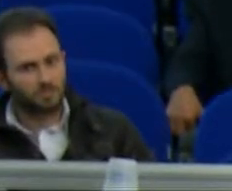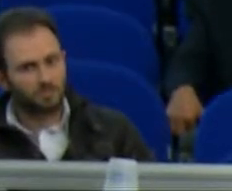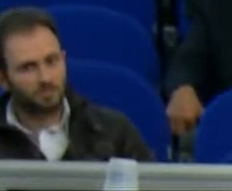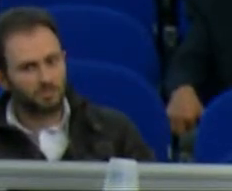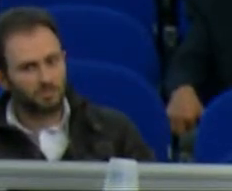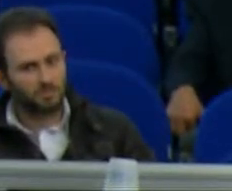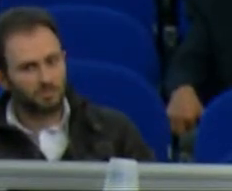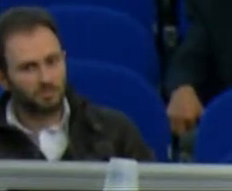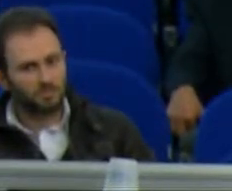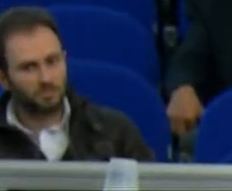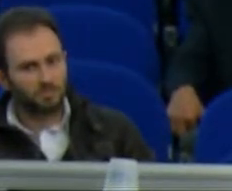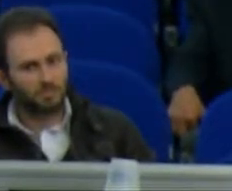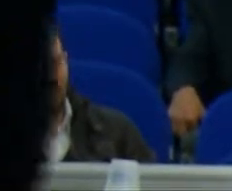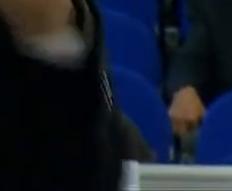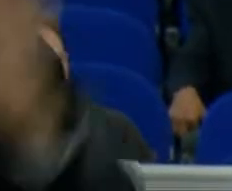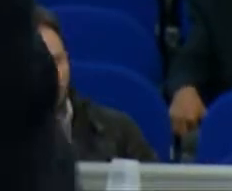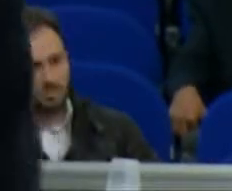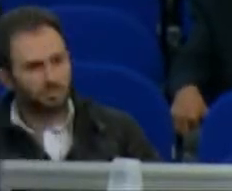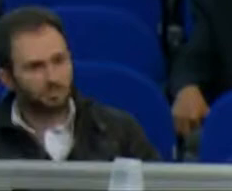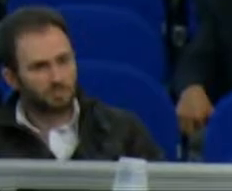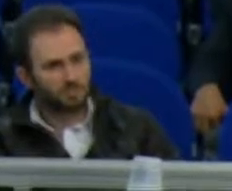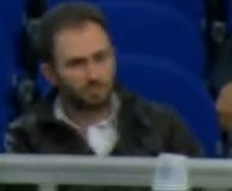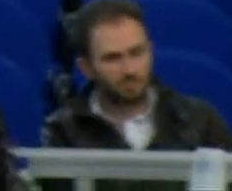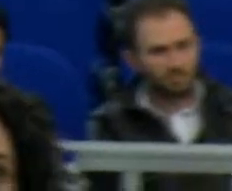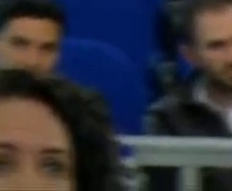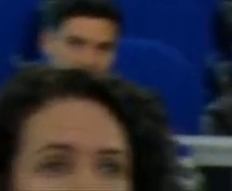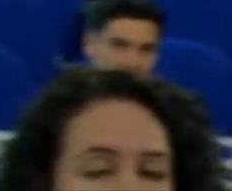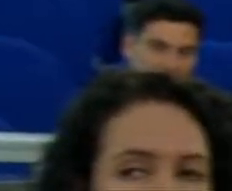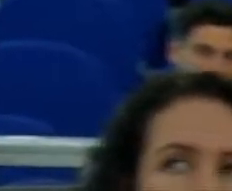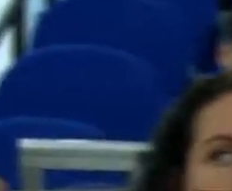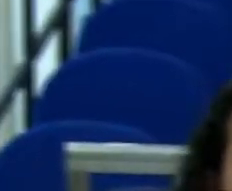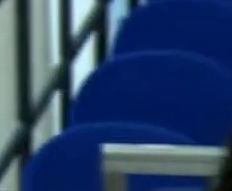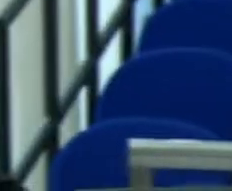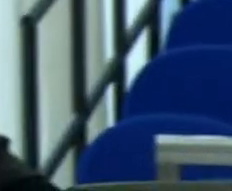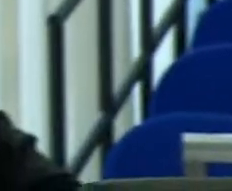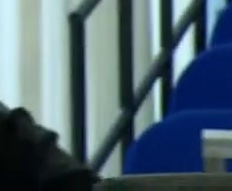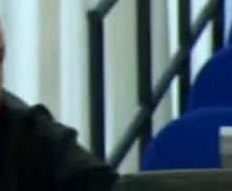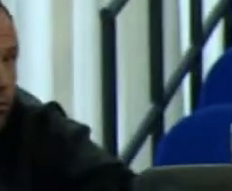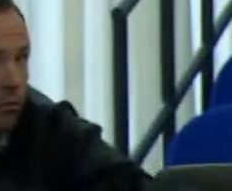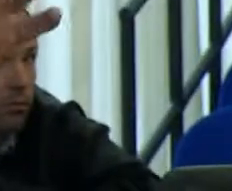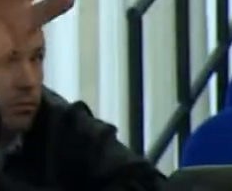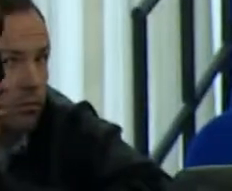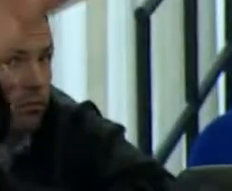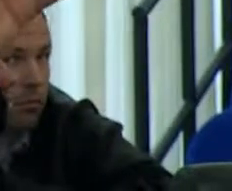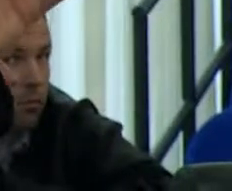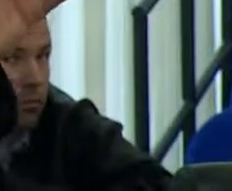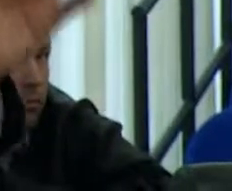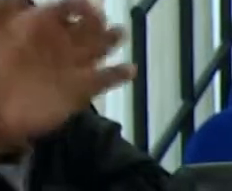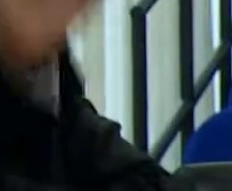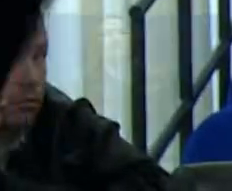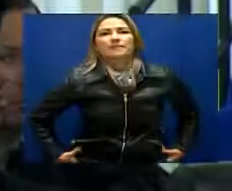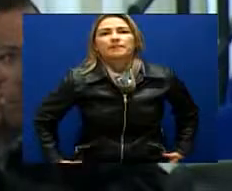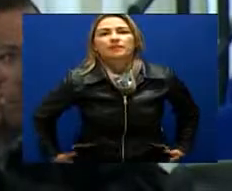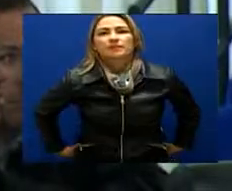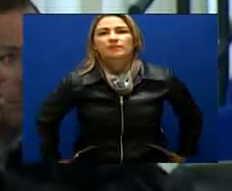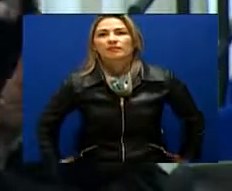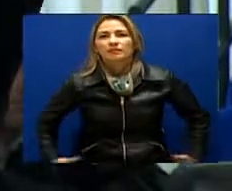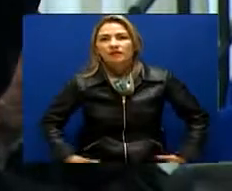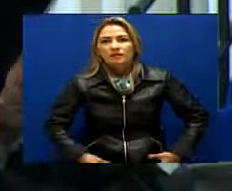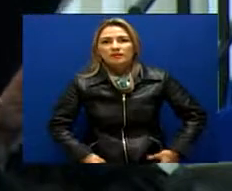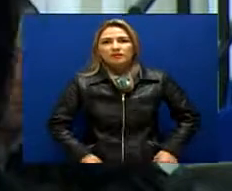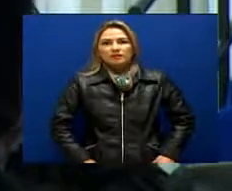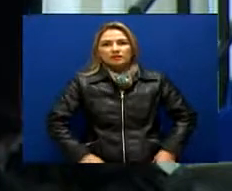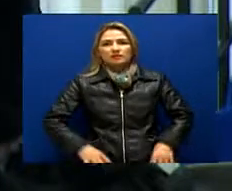constitucional, eu voto sim. Quero deixar claro para todo mundo que eu não tenho nada contra o funcionalismo público. Sim. Nada, muito pelo contrário. Sim. Acho que ele é